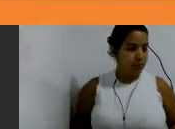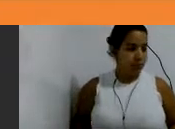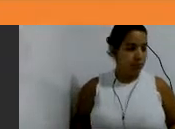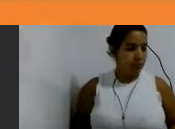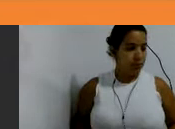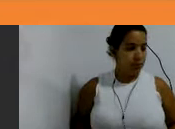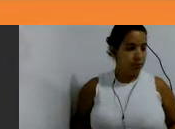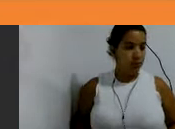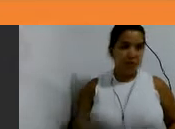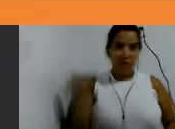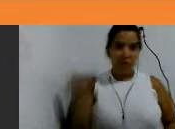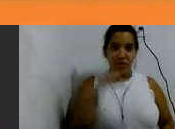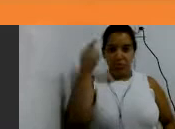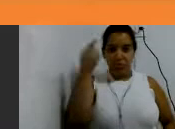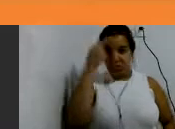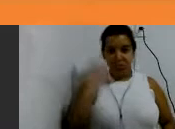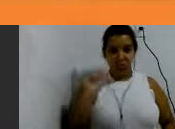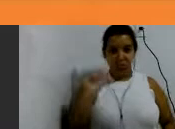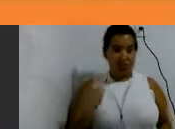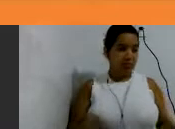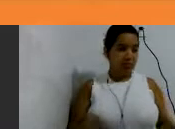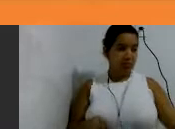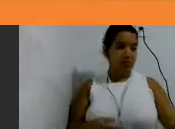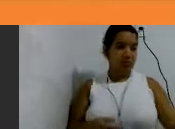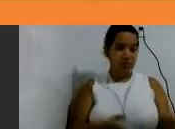O que vocês acham?